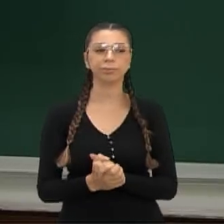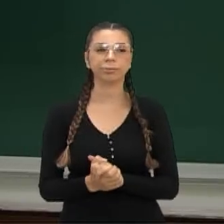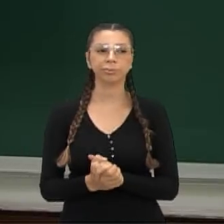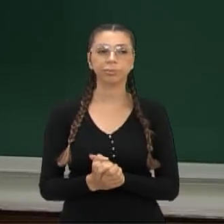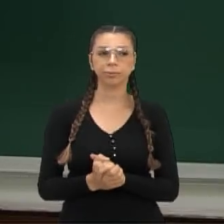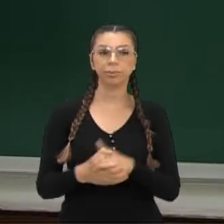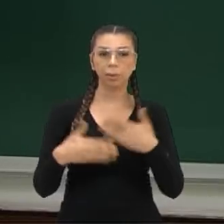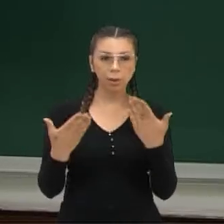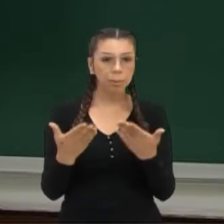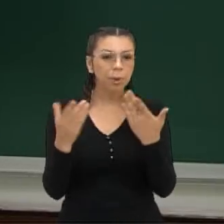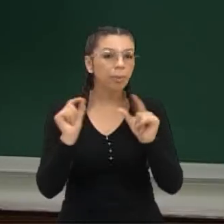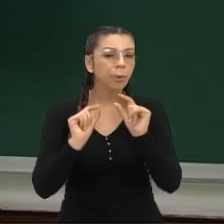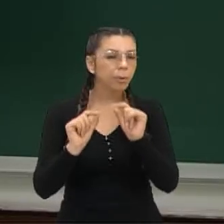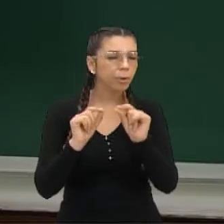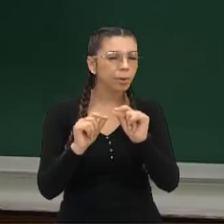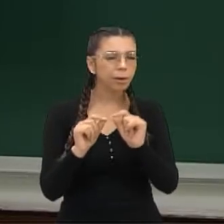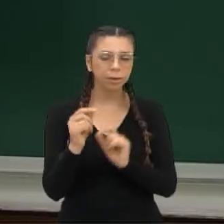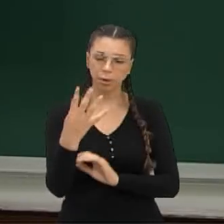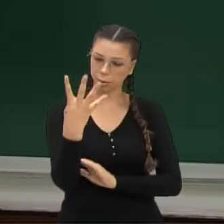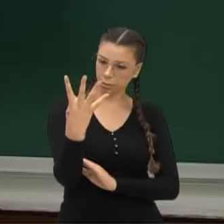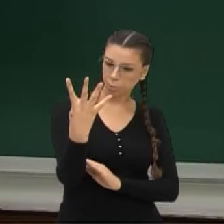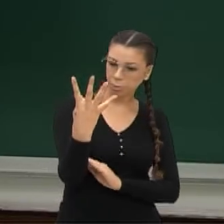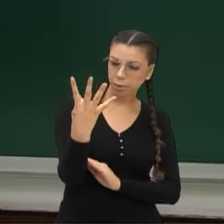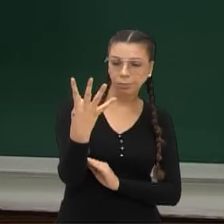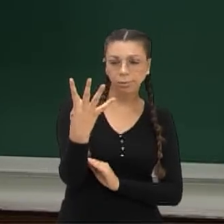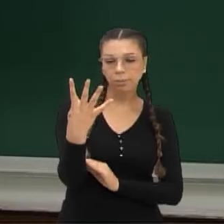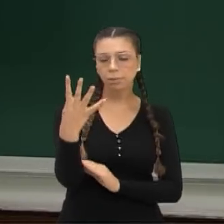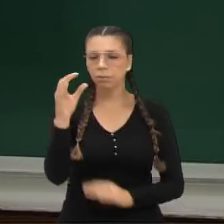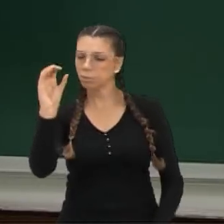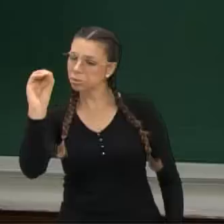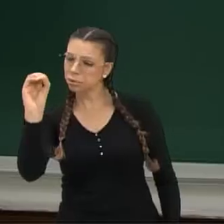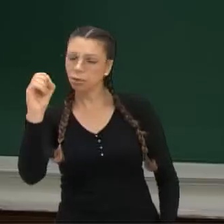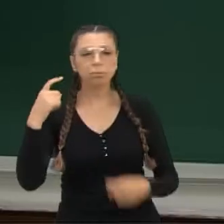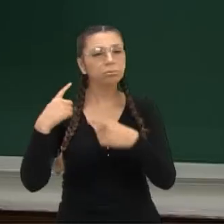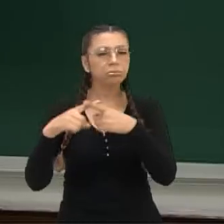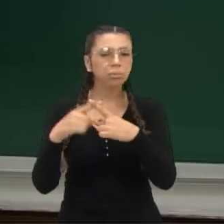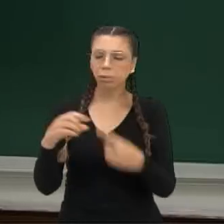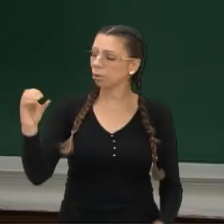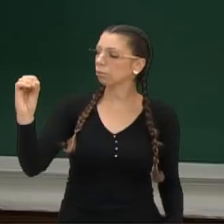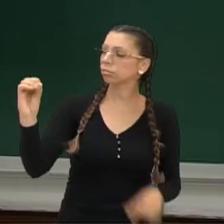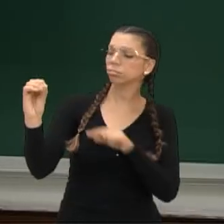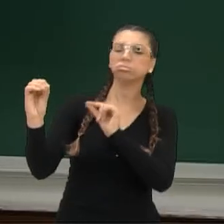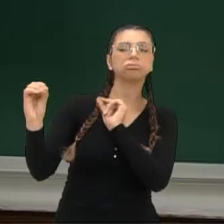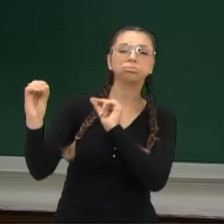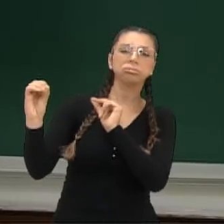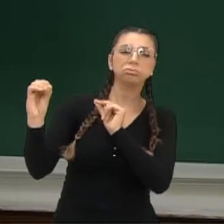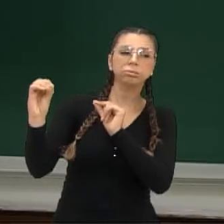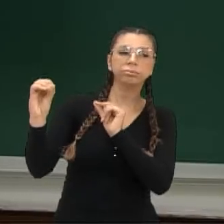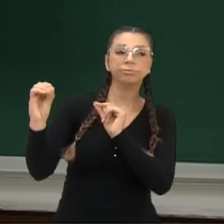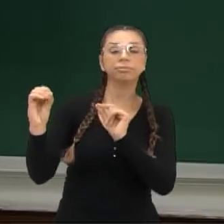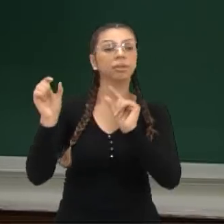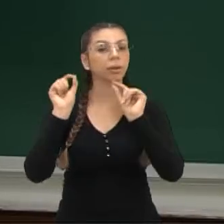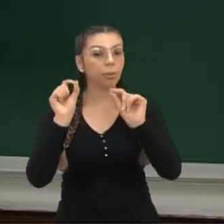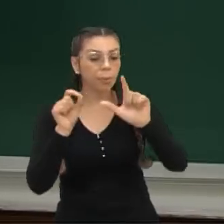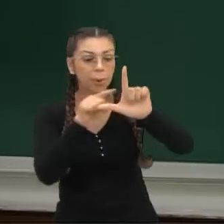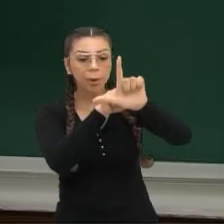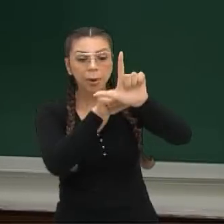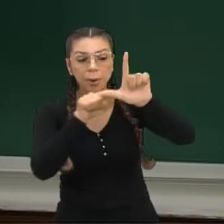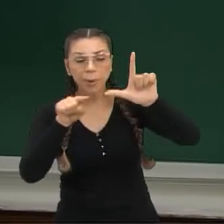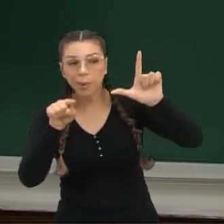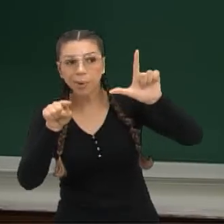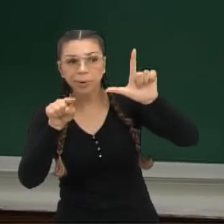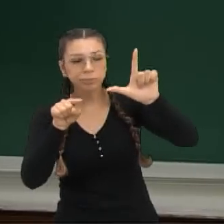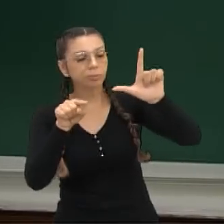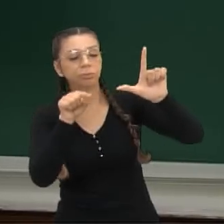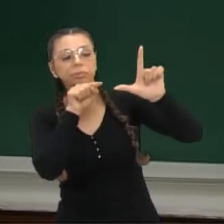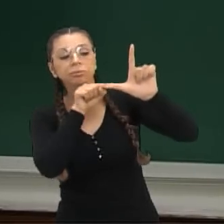aqui tem 4 e 0. Por que tem esse 0? Olha, eu vou chegar no 4 na horizontal e eu subi e desci para